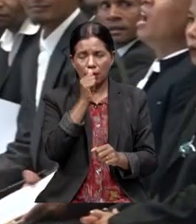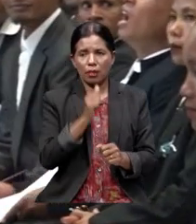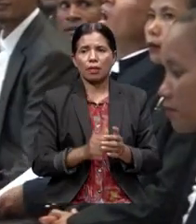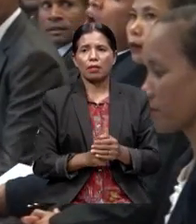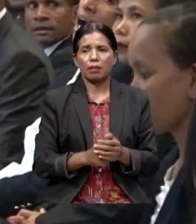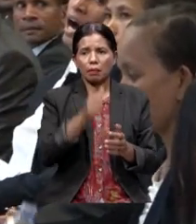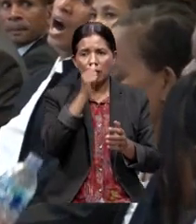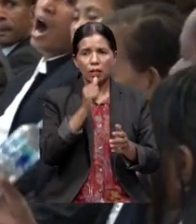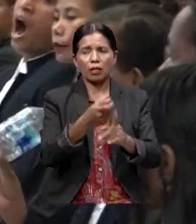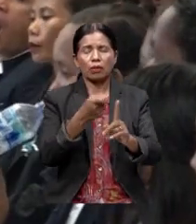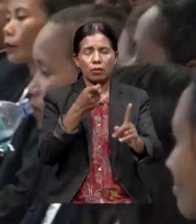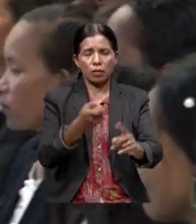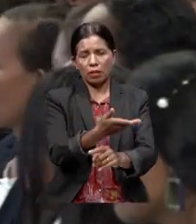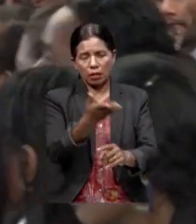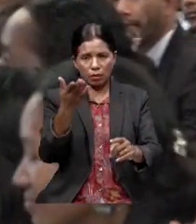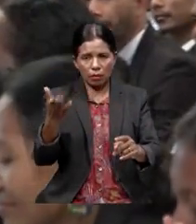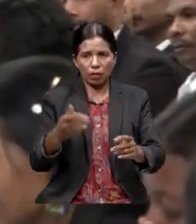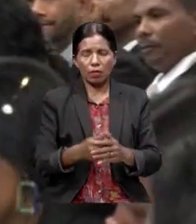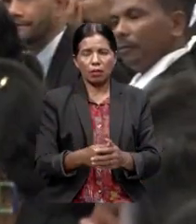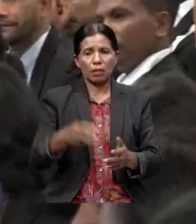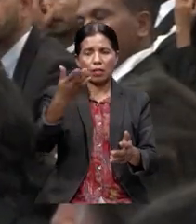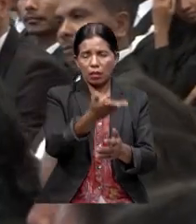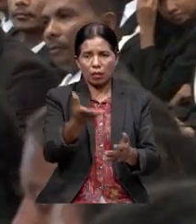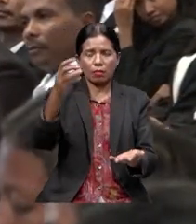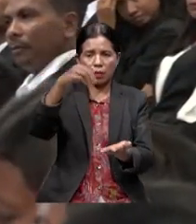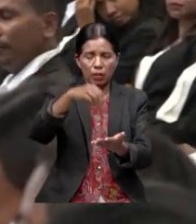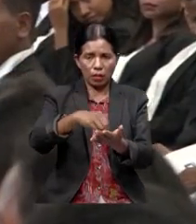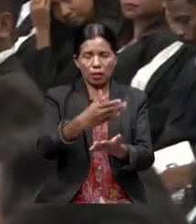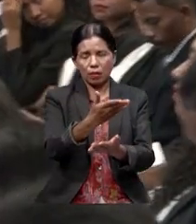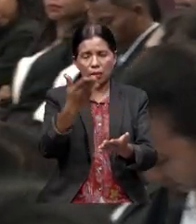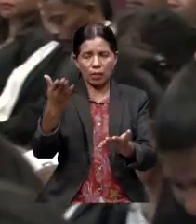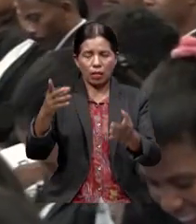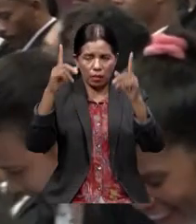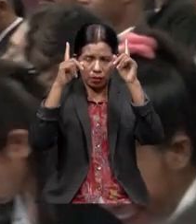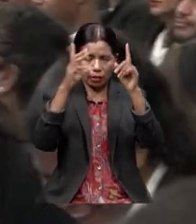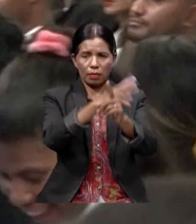Paciência não é, eu se compaixão, não é, imitar o que é, não sabe.